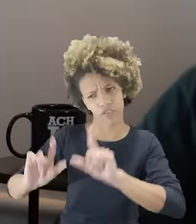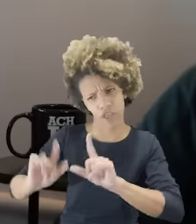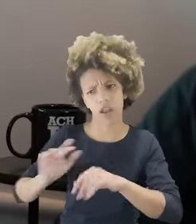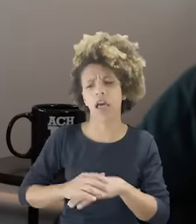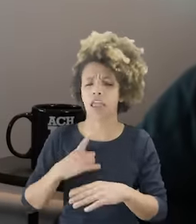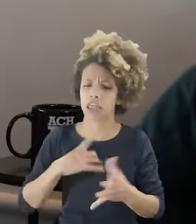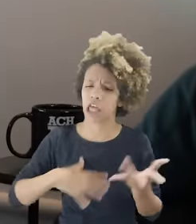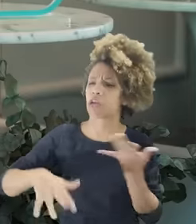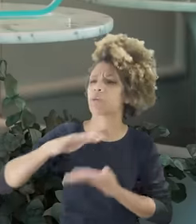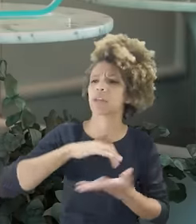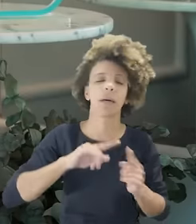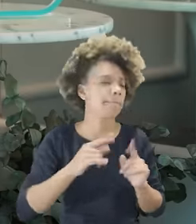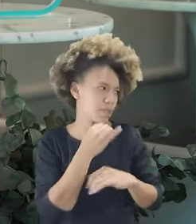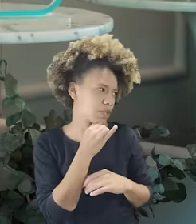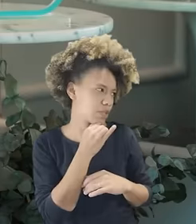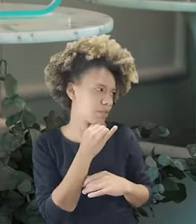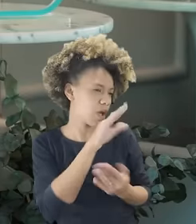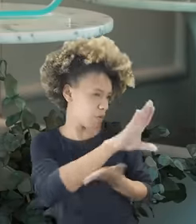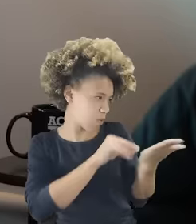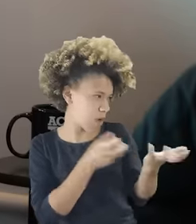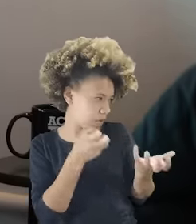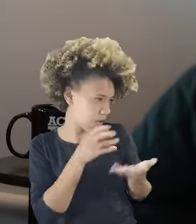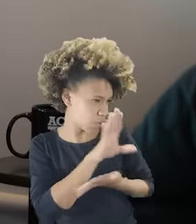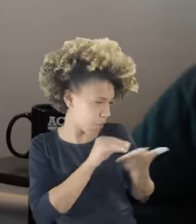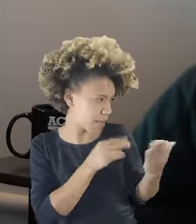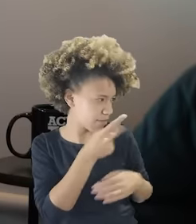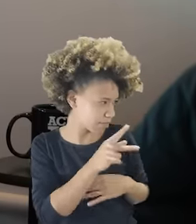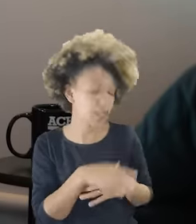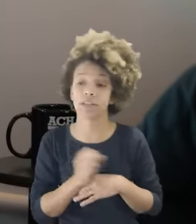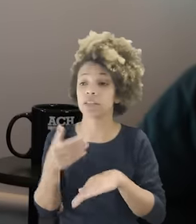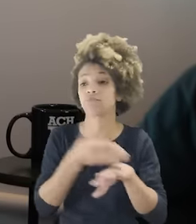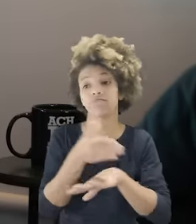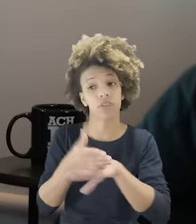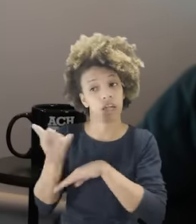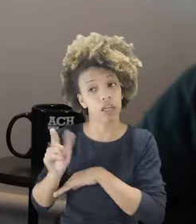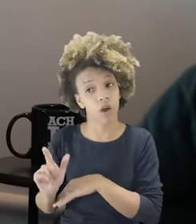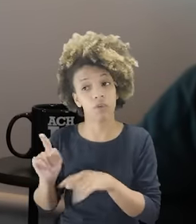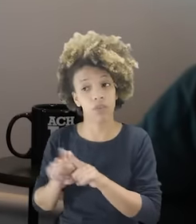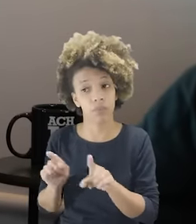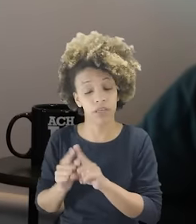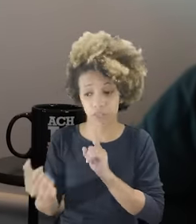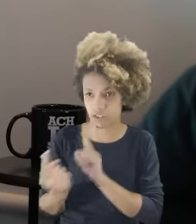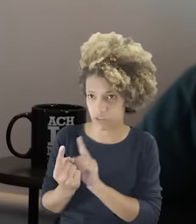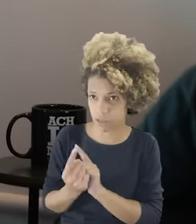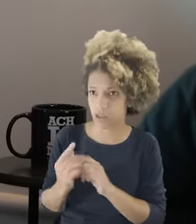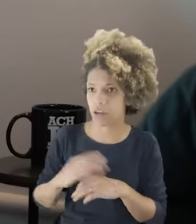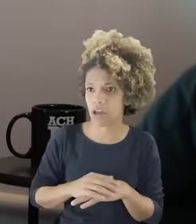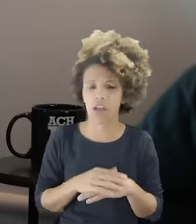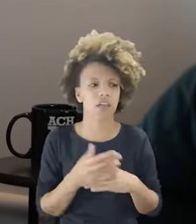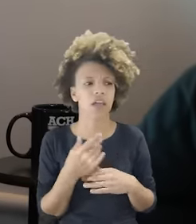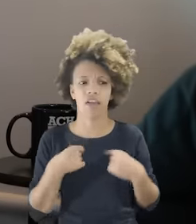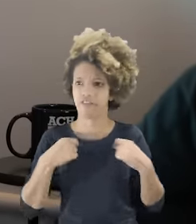uma um uma dramaticidade mas é tipo um espelho eu quero ser você é aquela pessoa que começa a frequentar os ambientes de uma menina começou a falar